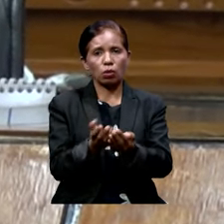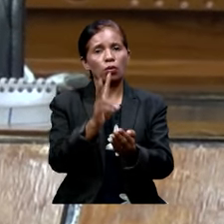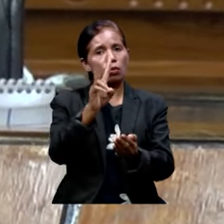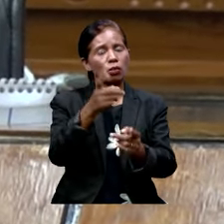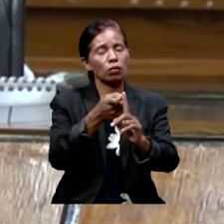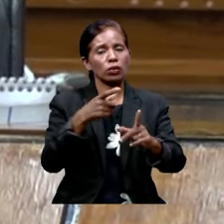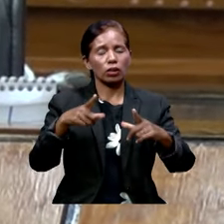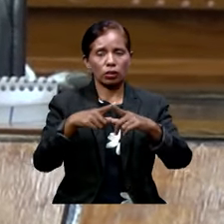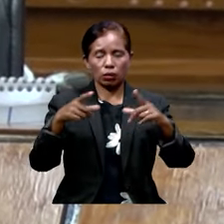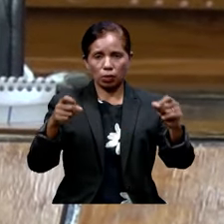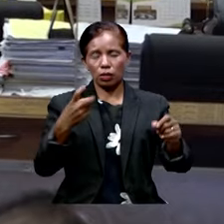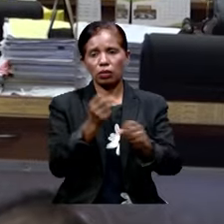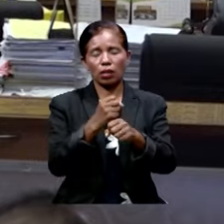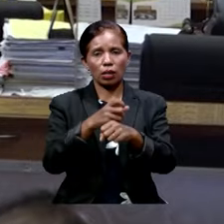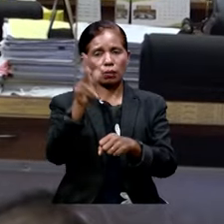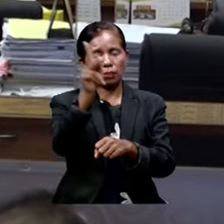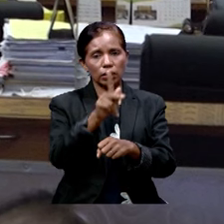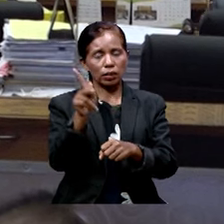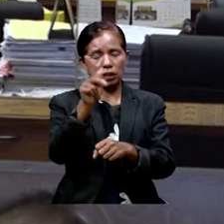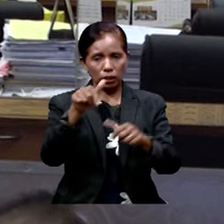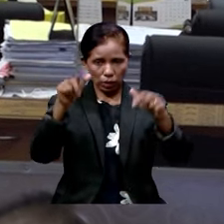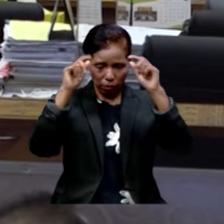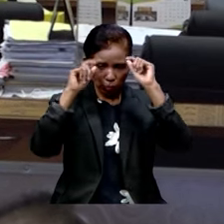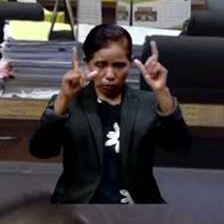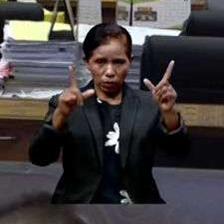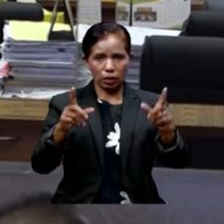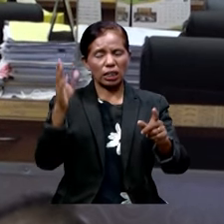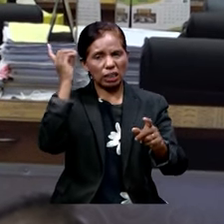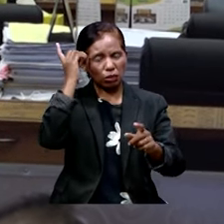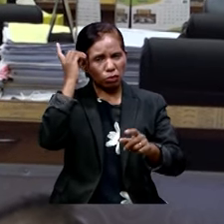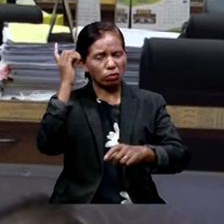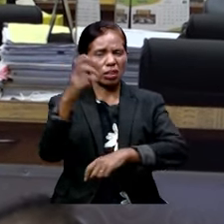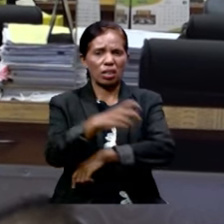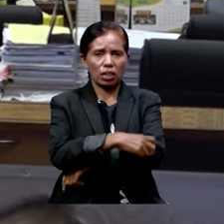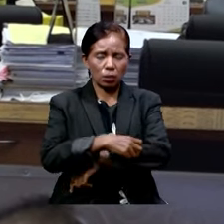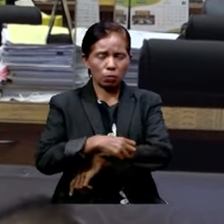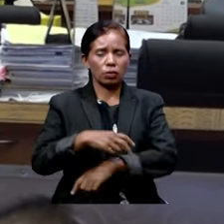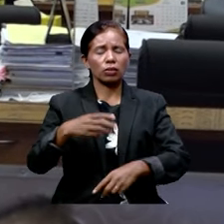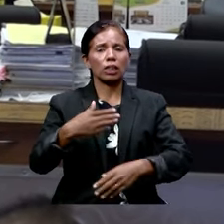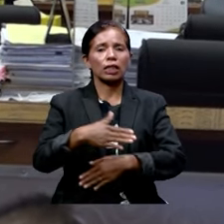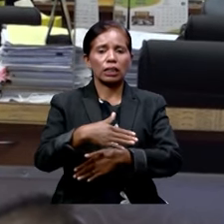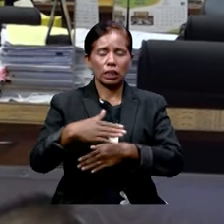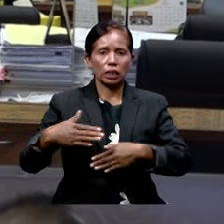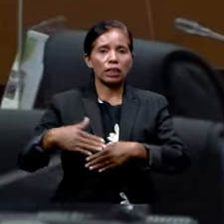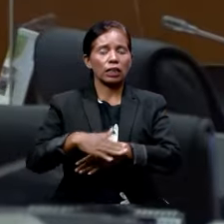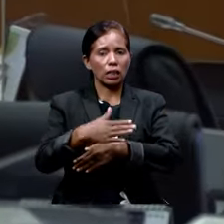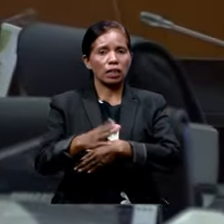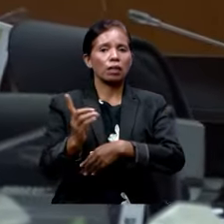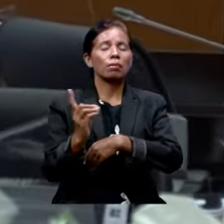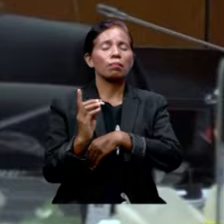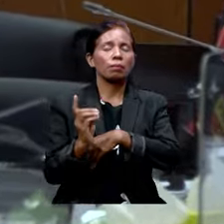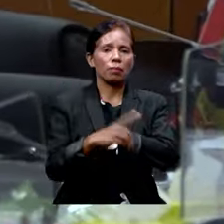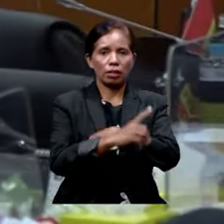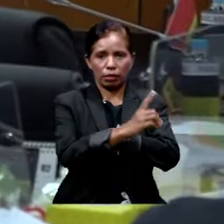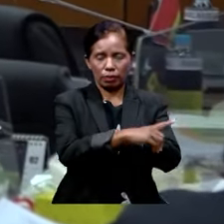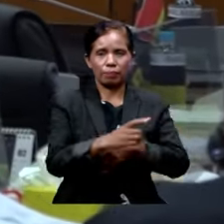halo pesquisa e ha Tasi Timor, nebe desconfia halo mos pesca ilegal ba ikan protegida, anesan ikan baleia. Deklarasi ini atau si